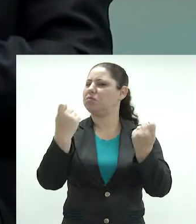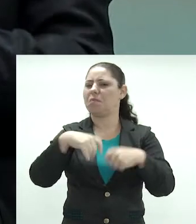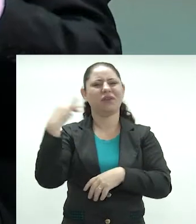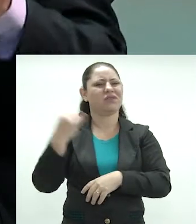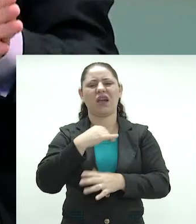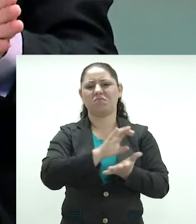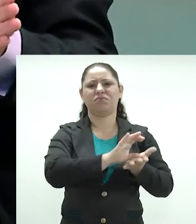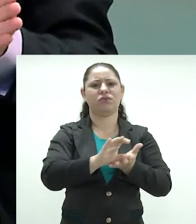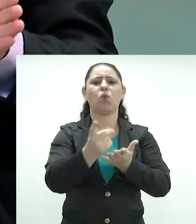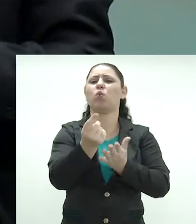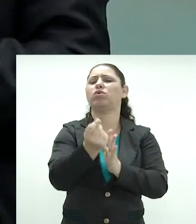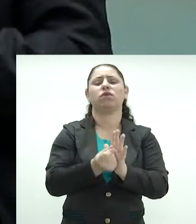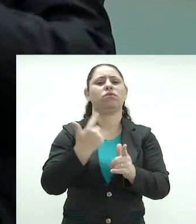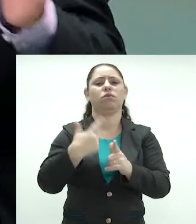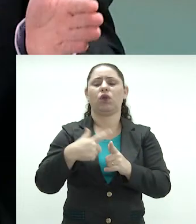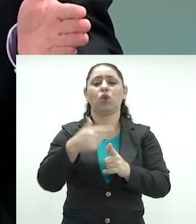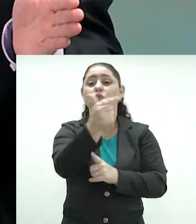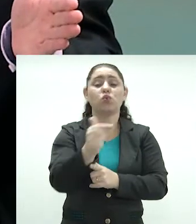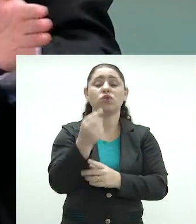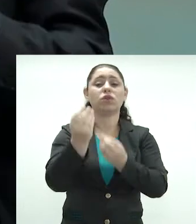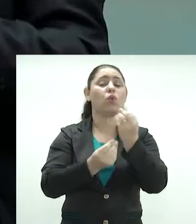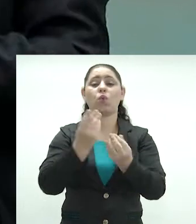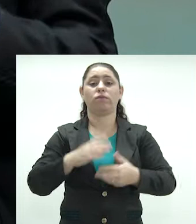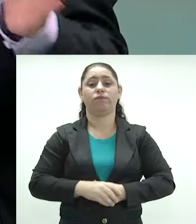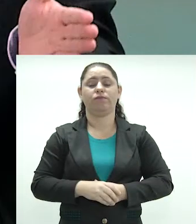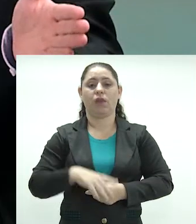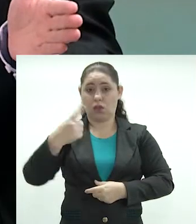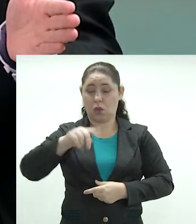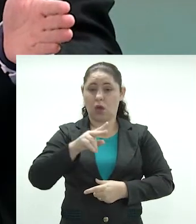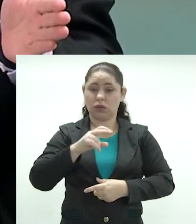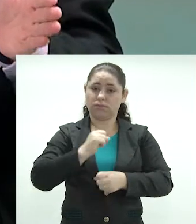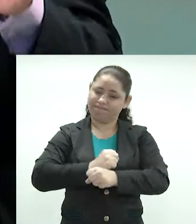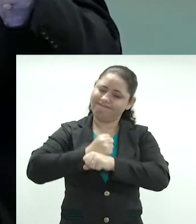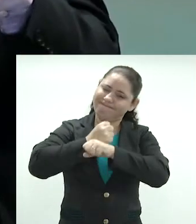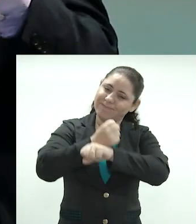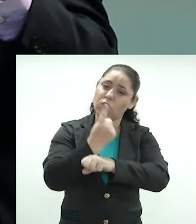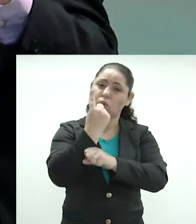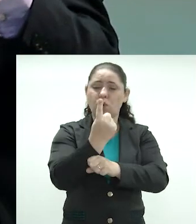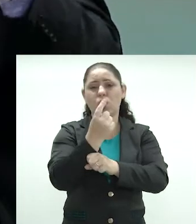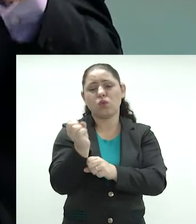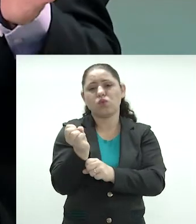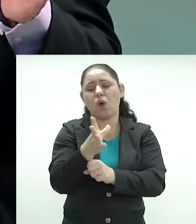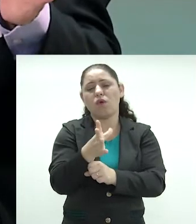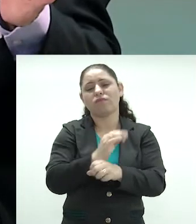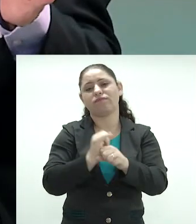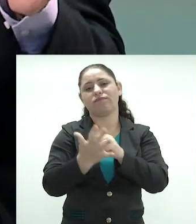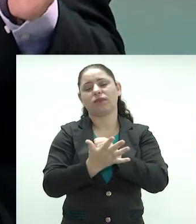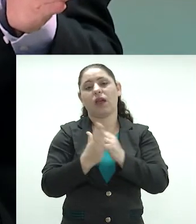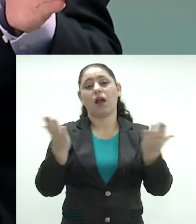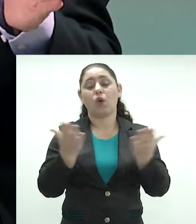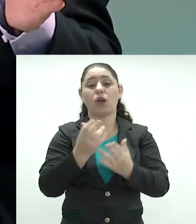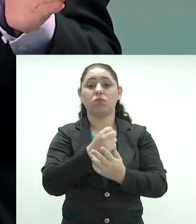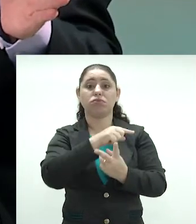não importava o recurso público que tivesse, a quantidade de dinheiro que você tivesse, porque você não conseguiria suportar. Se nós conseguimos suportar com uma variante,